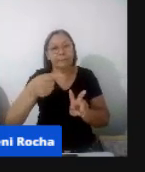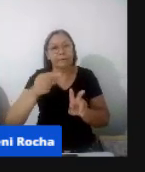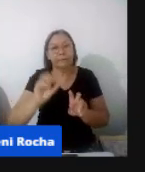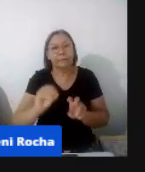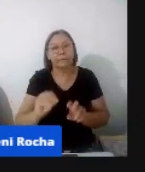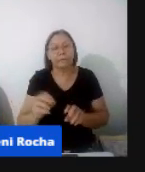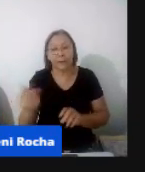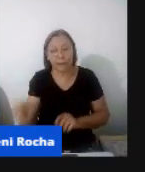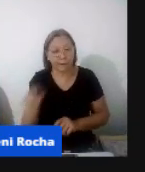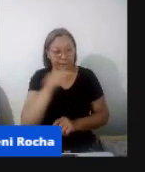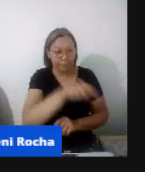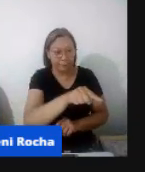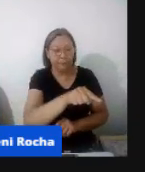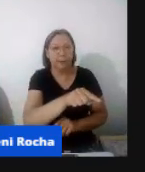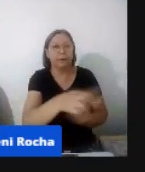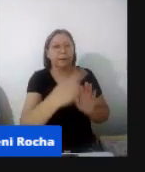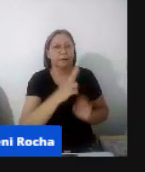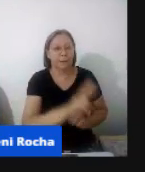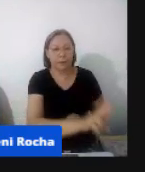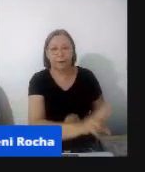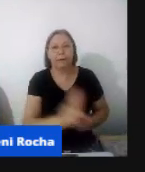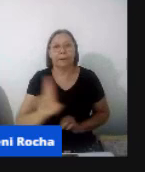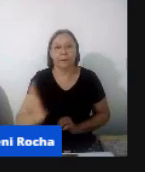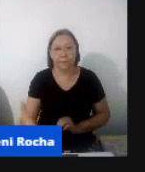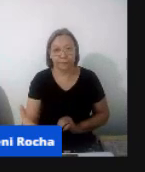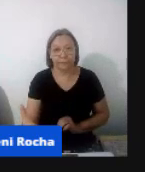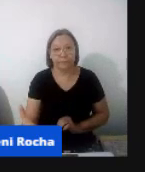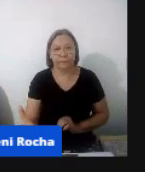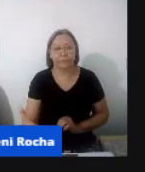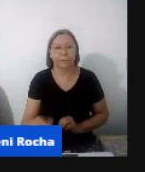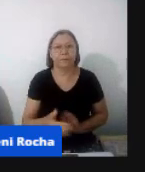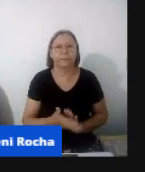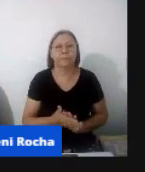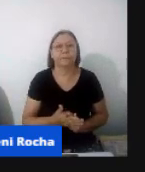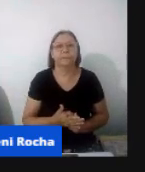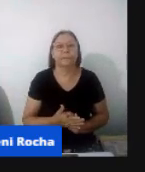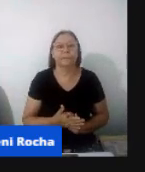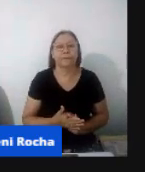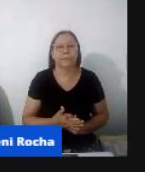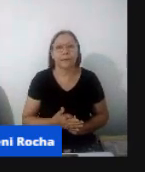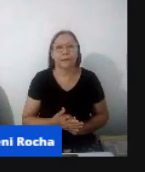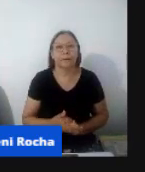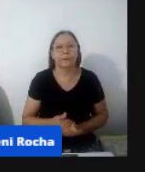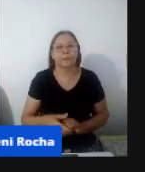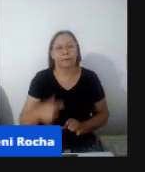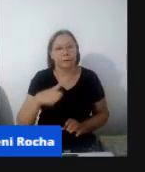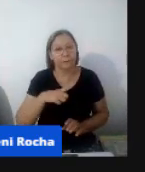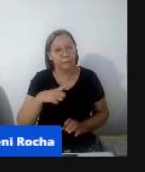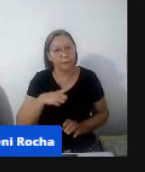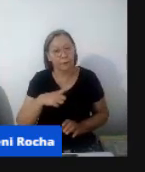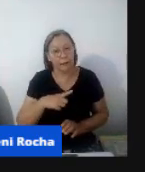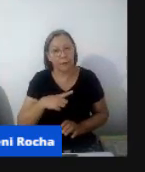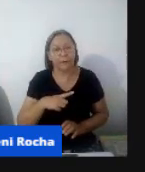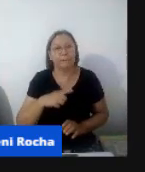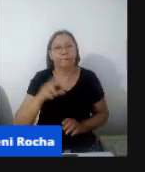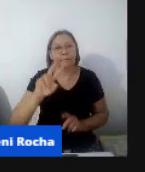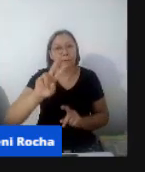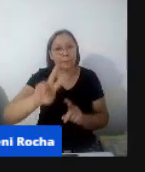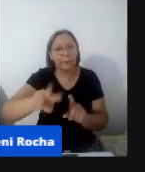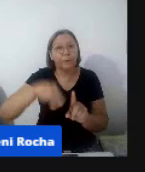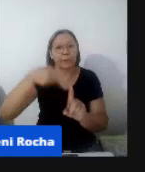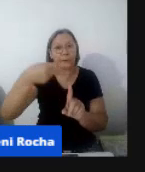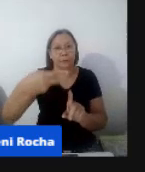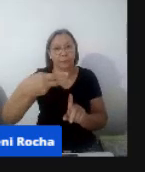Carlos resolvesse. Então eu tenho ali nada mais do que uma propriedade de potenciação, em